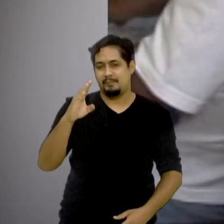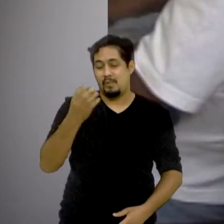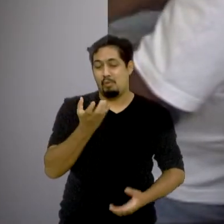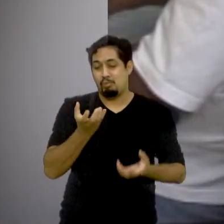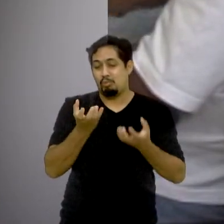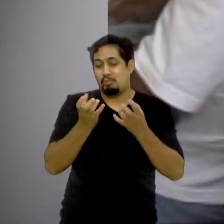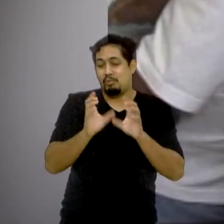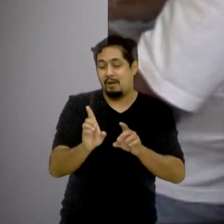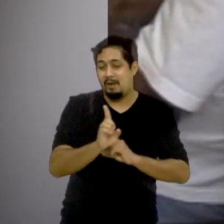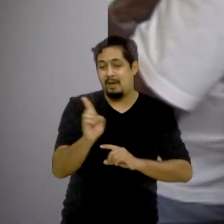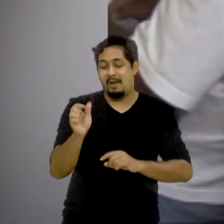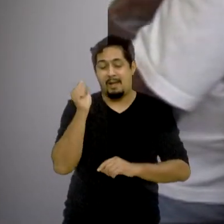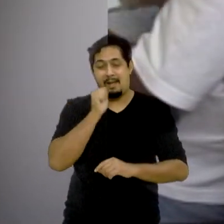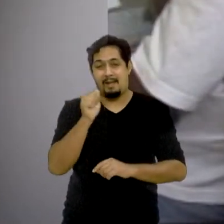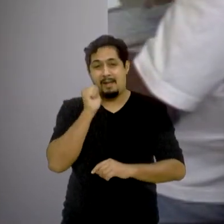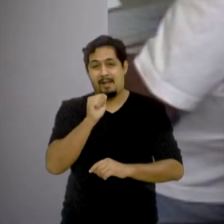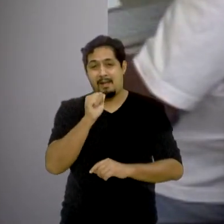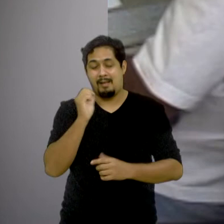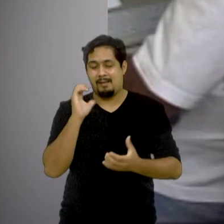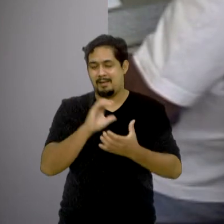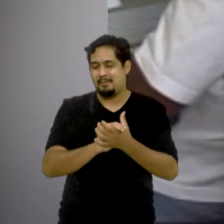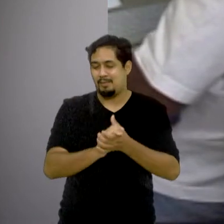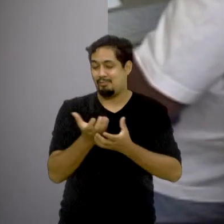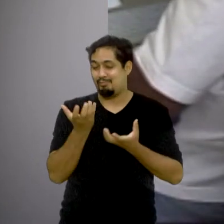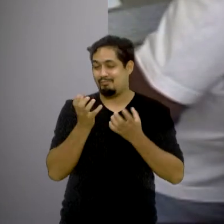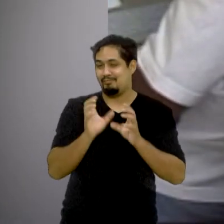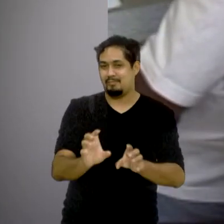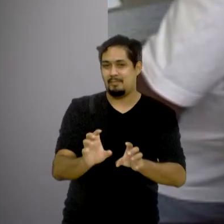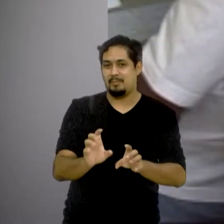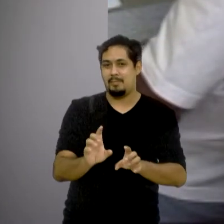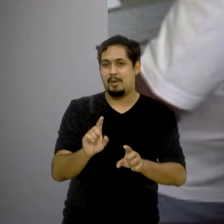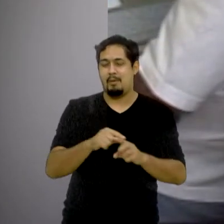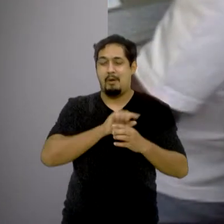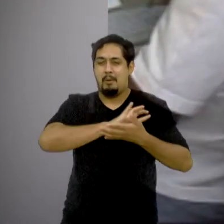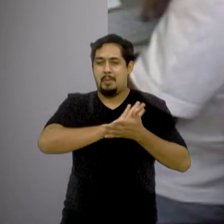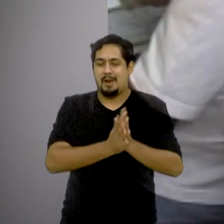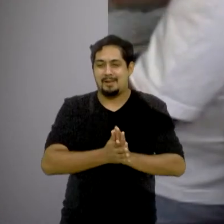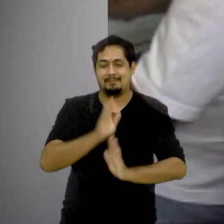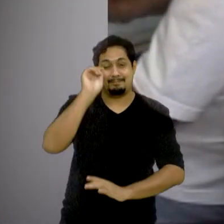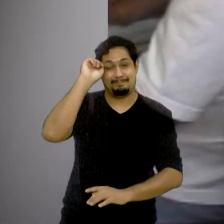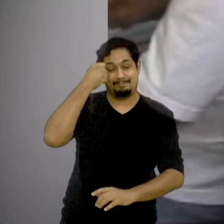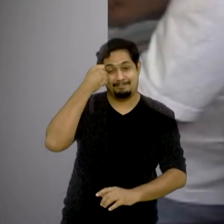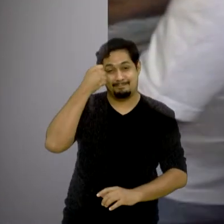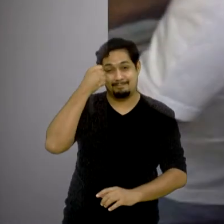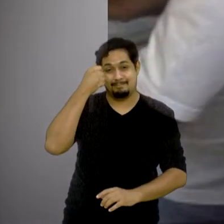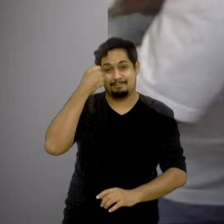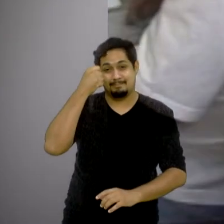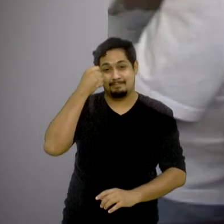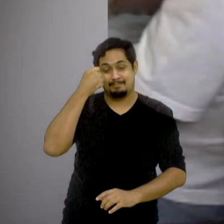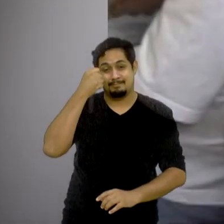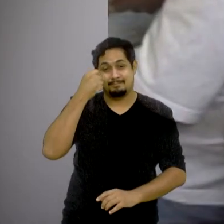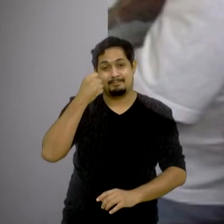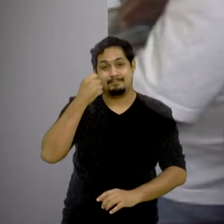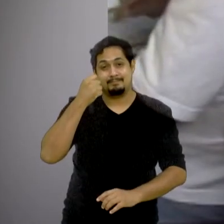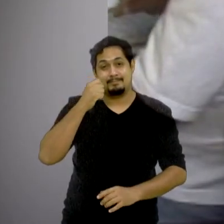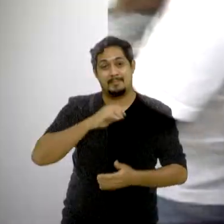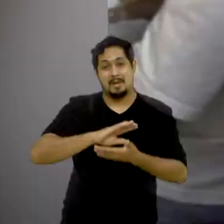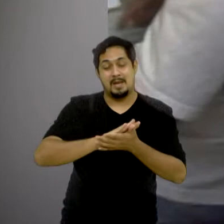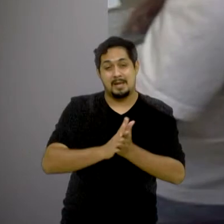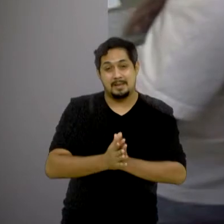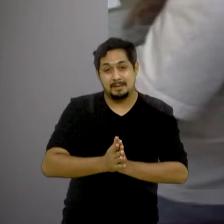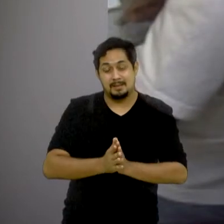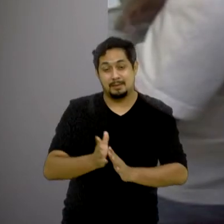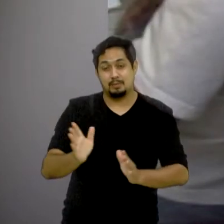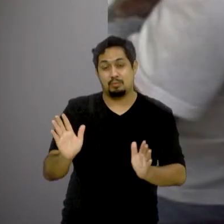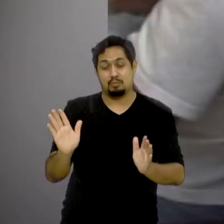de Ana Amélia em casamento, por preconceito racial, por preconceito burguês e